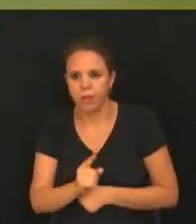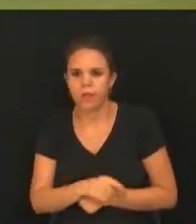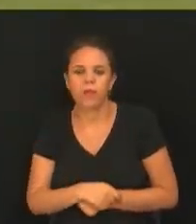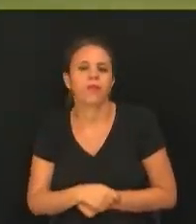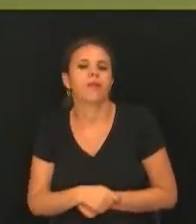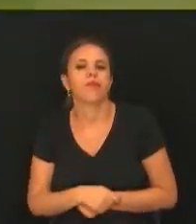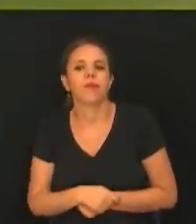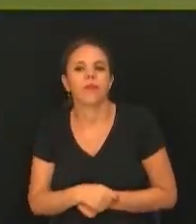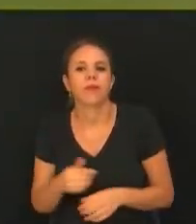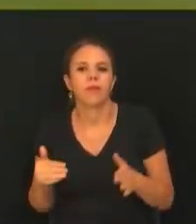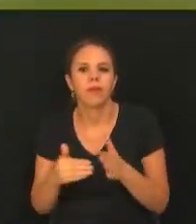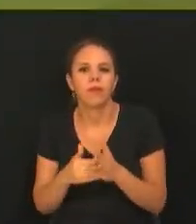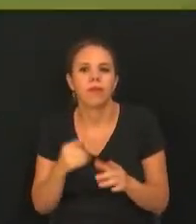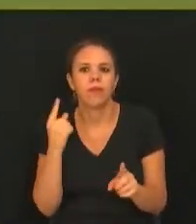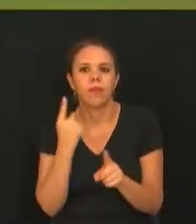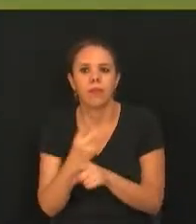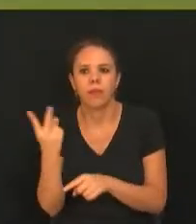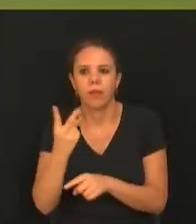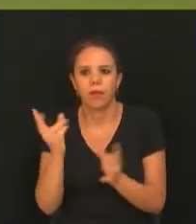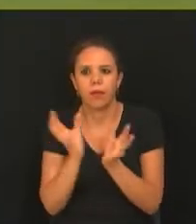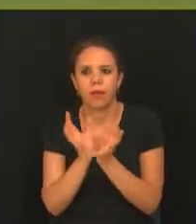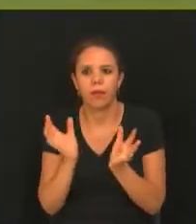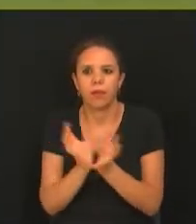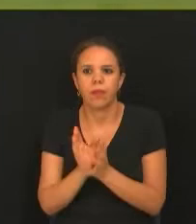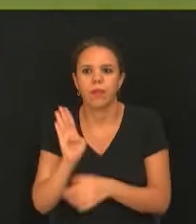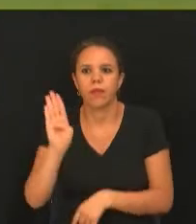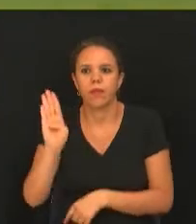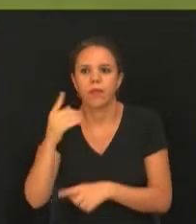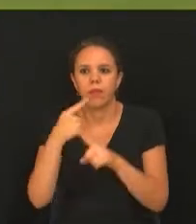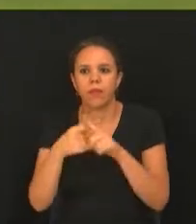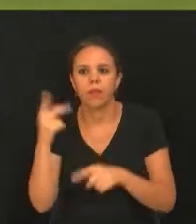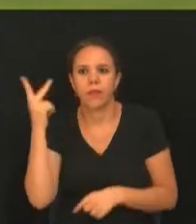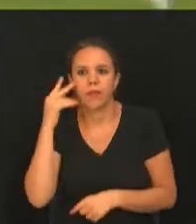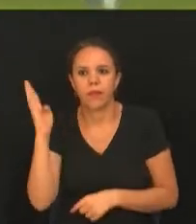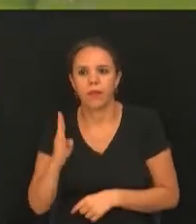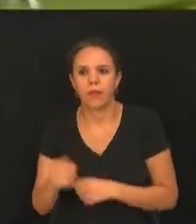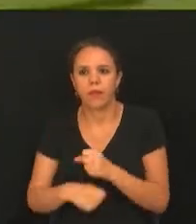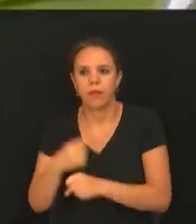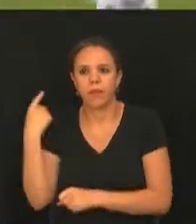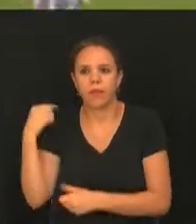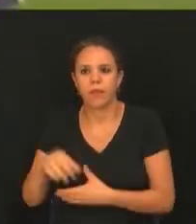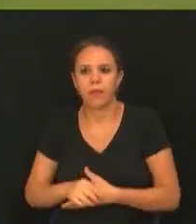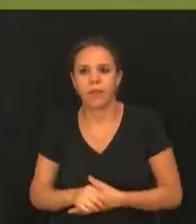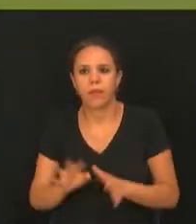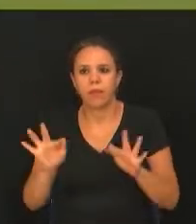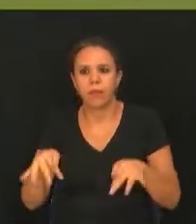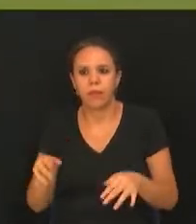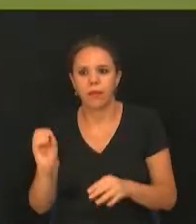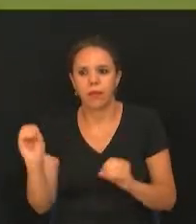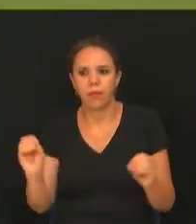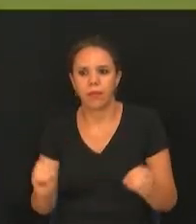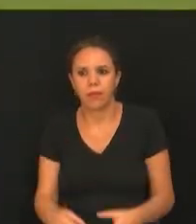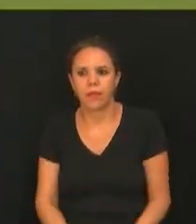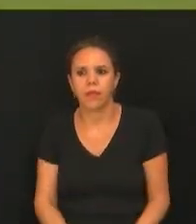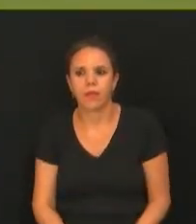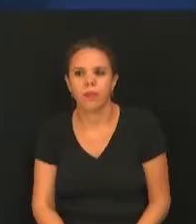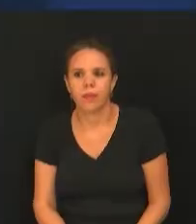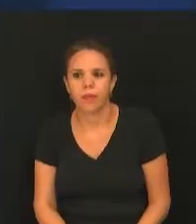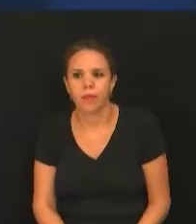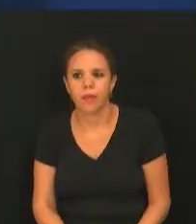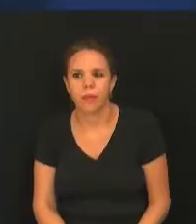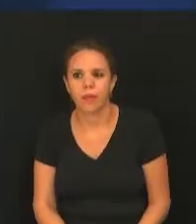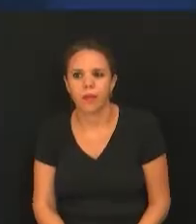último encontro entre os dois times foi pela Série B do Campeonato Brasileiro do ano passado e terminou 0-0.